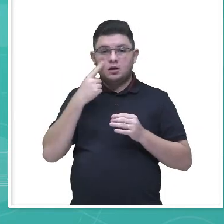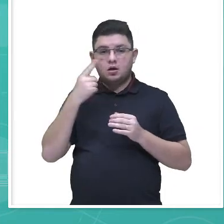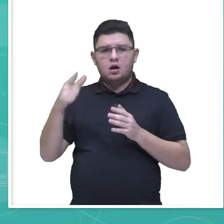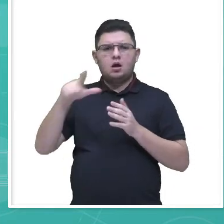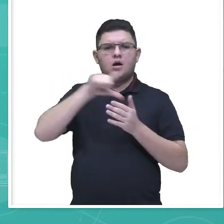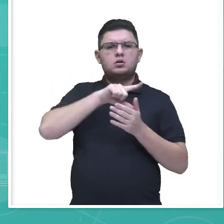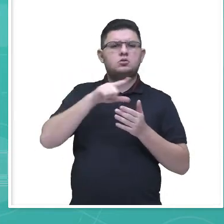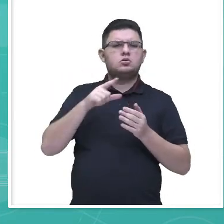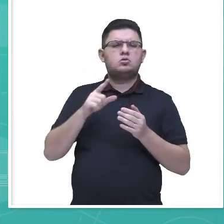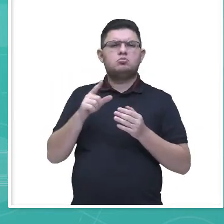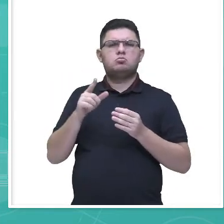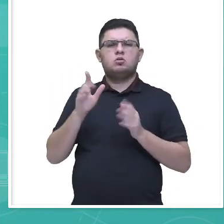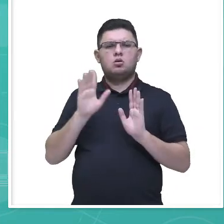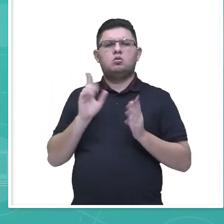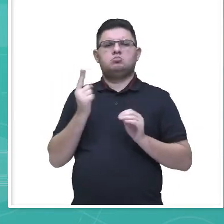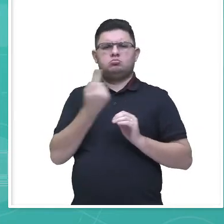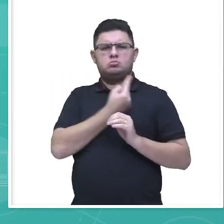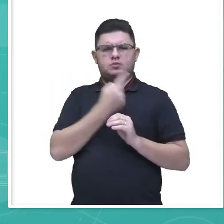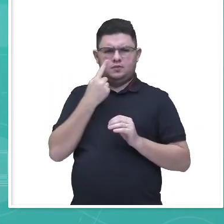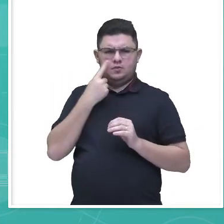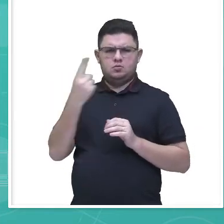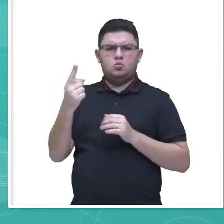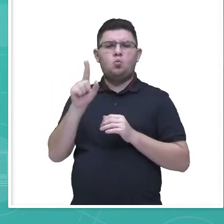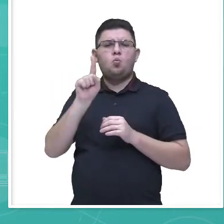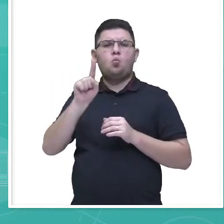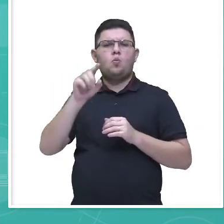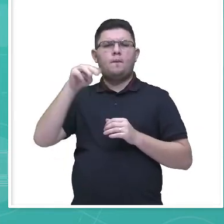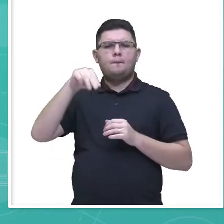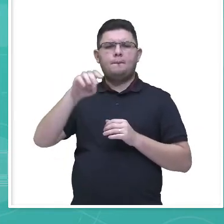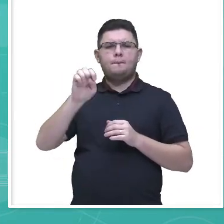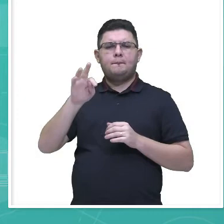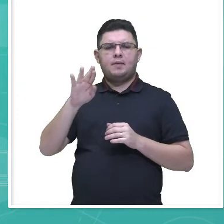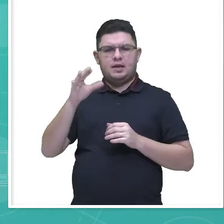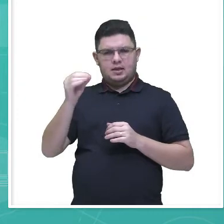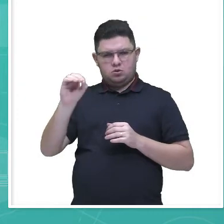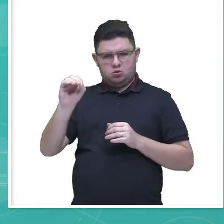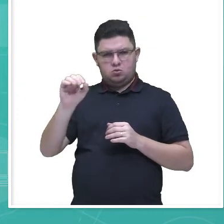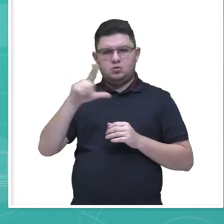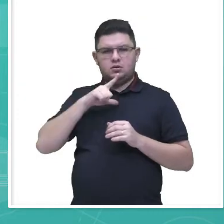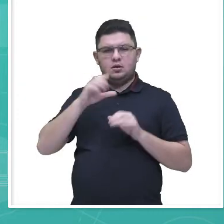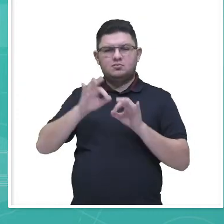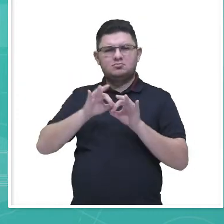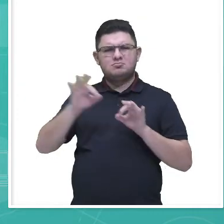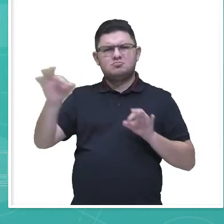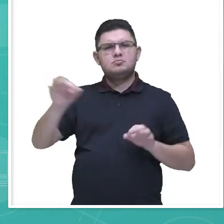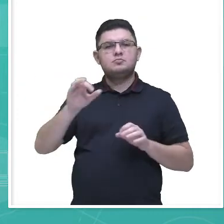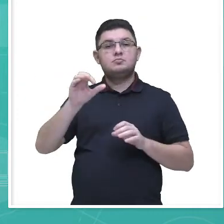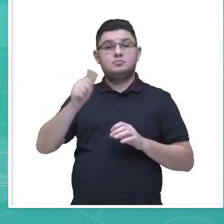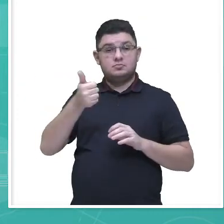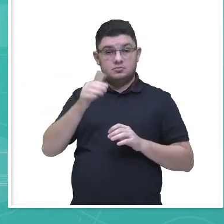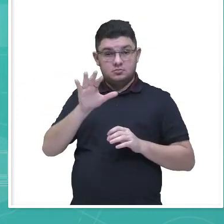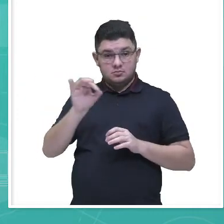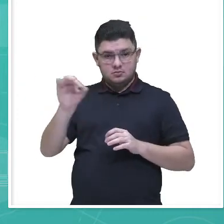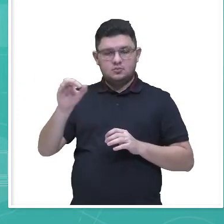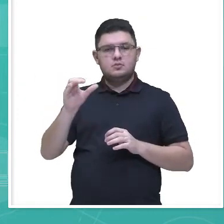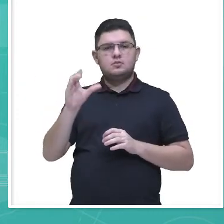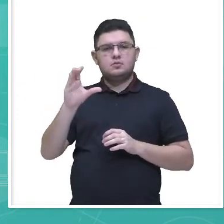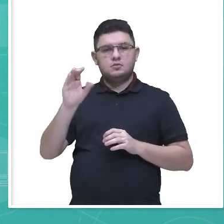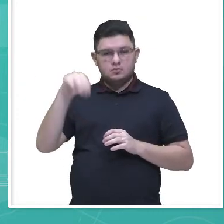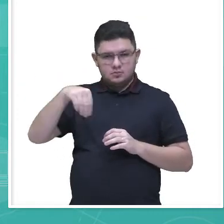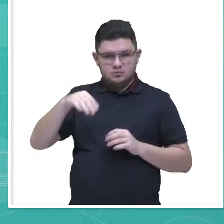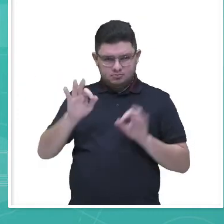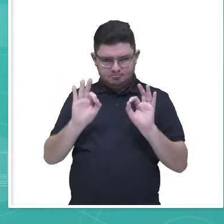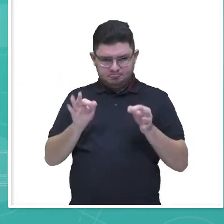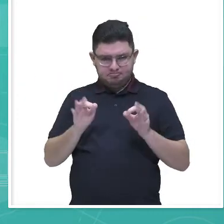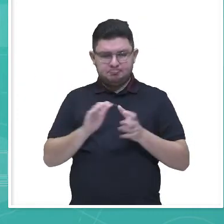metro, ele tem 100 centímetros, certo? E